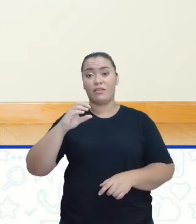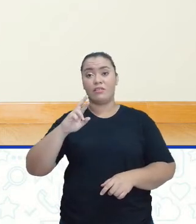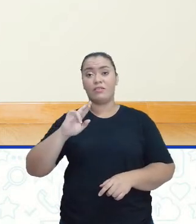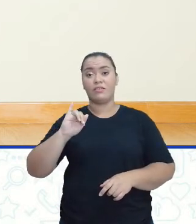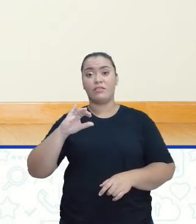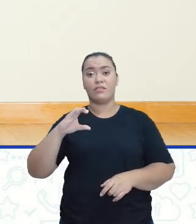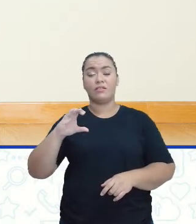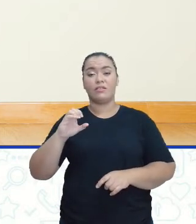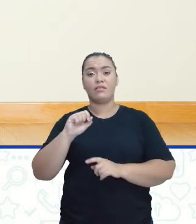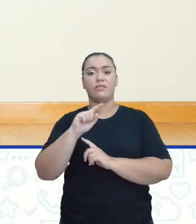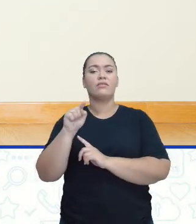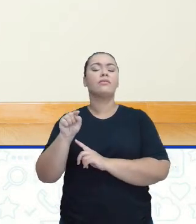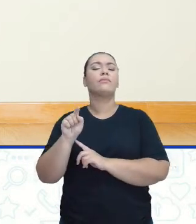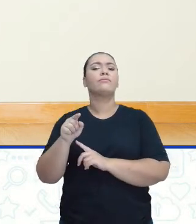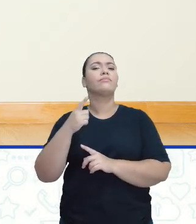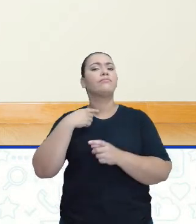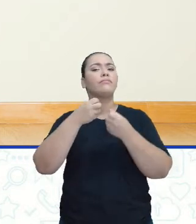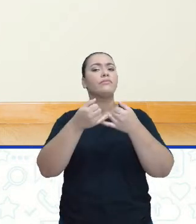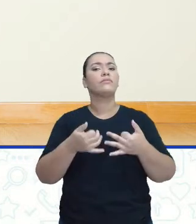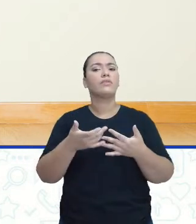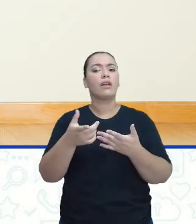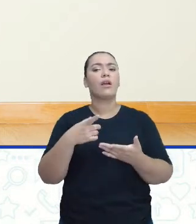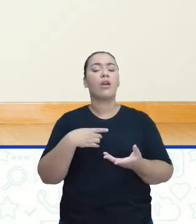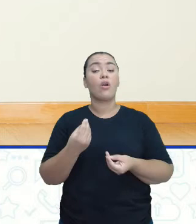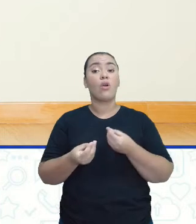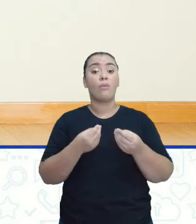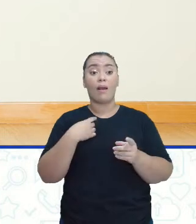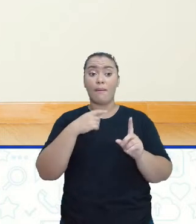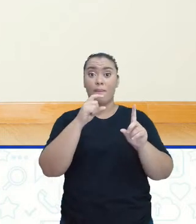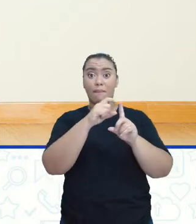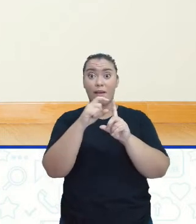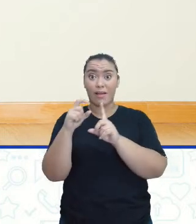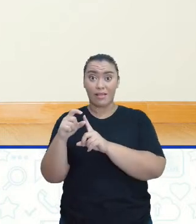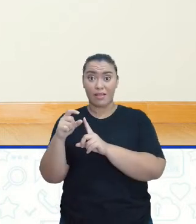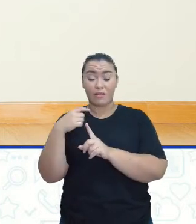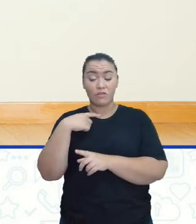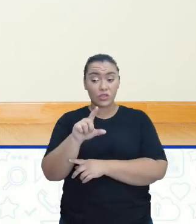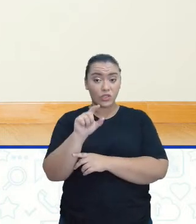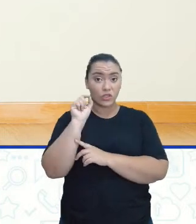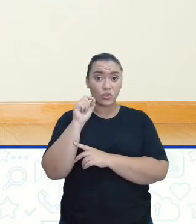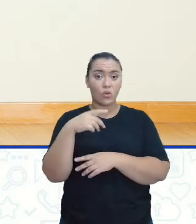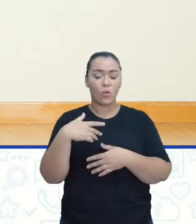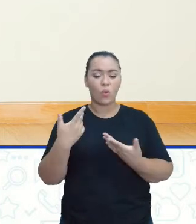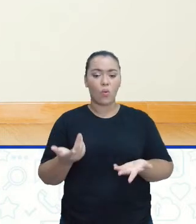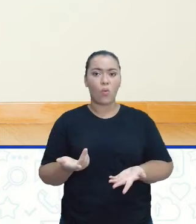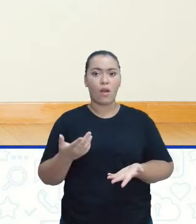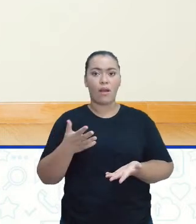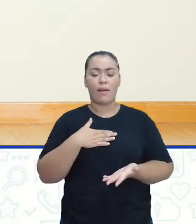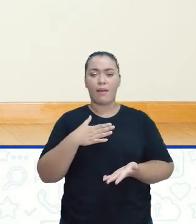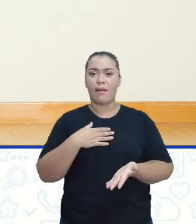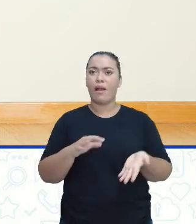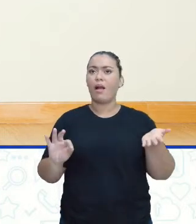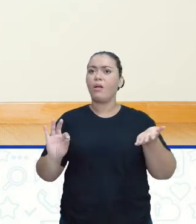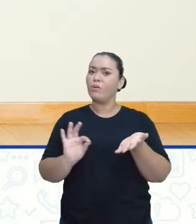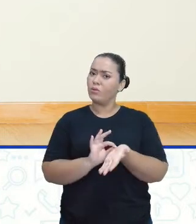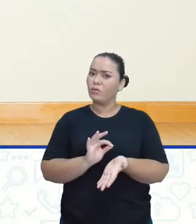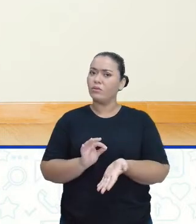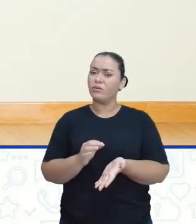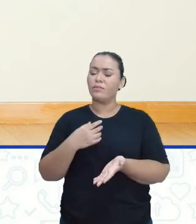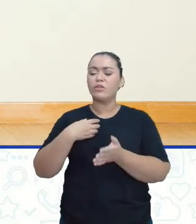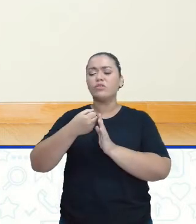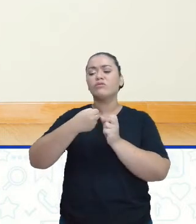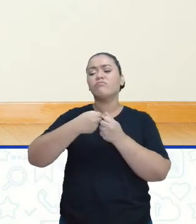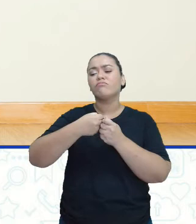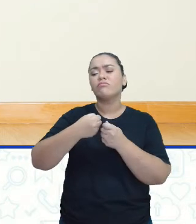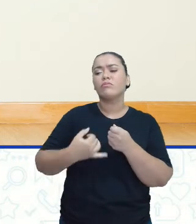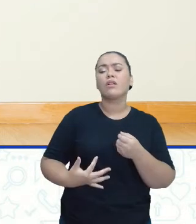que as palavras que eu escolho para descrever são opções minhas enquanto autora do texto. E essas